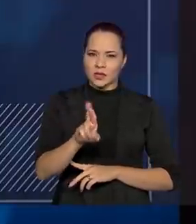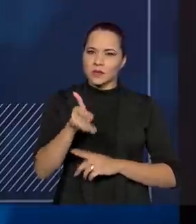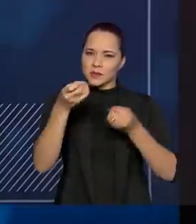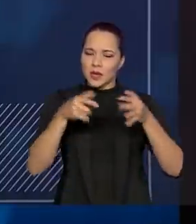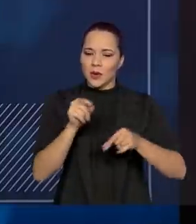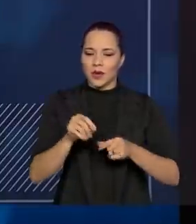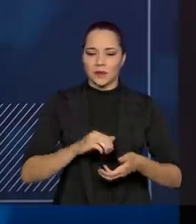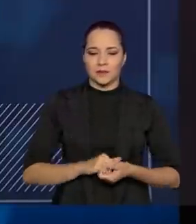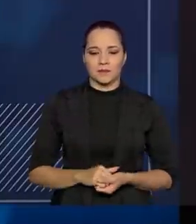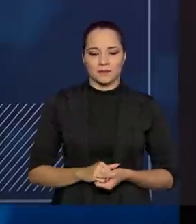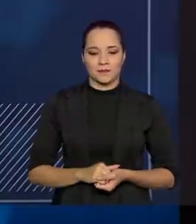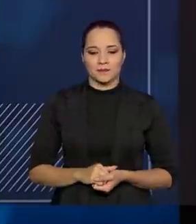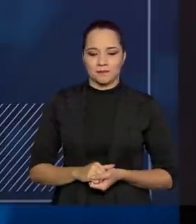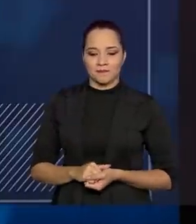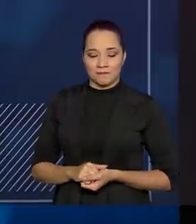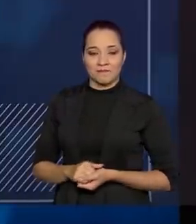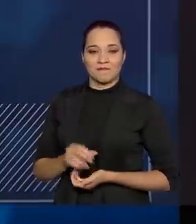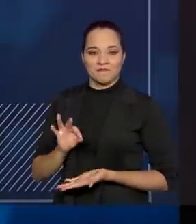A plataforma